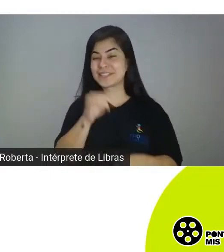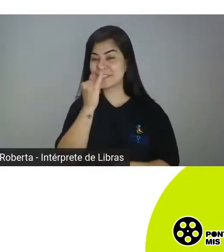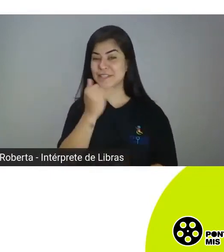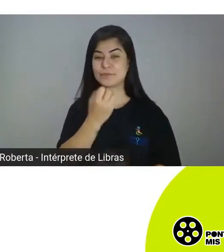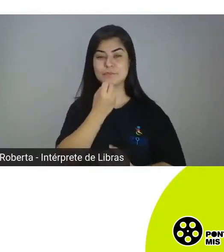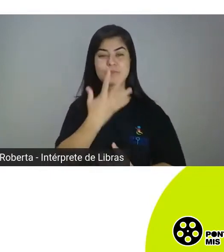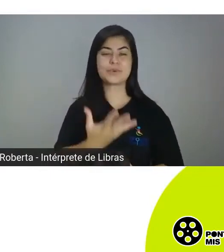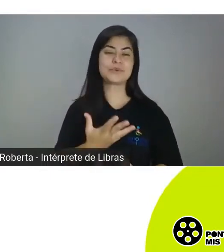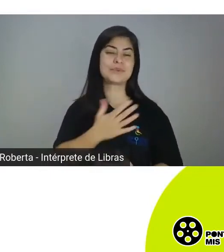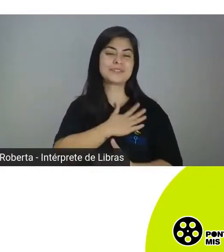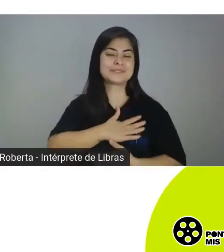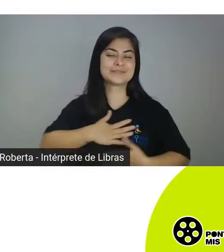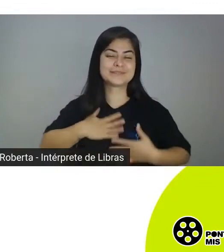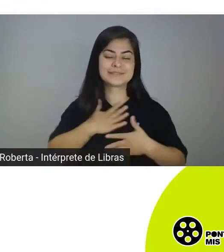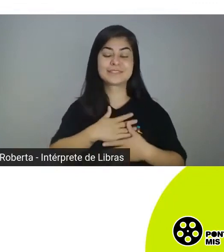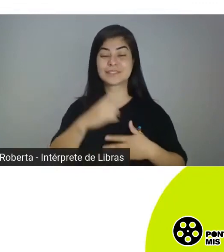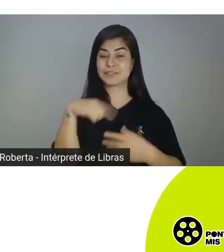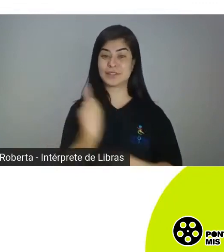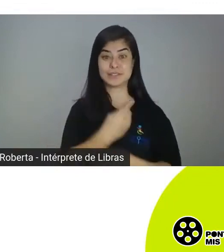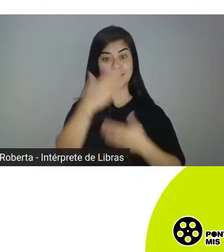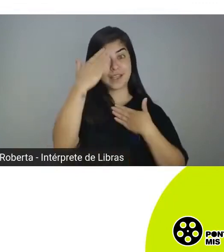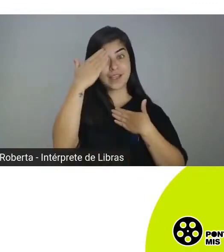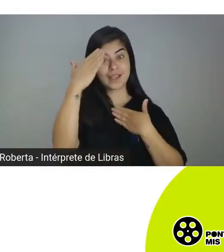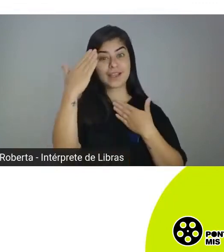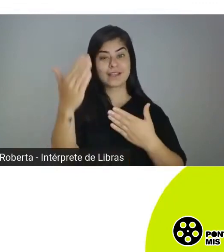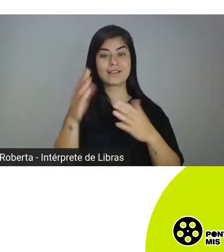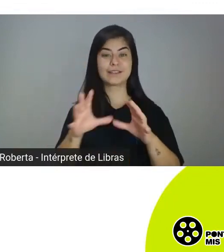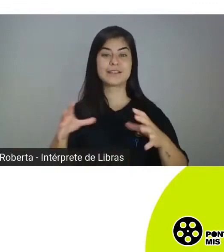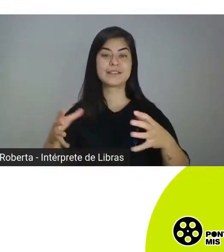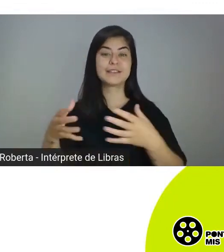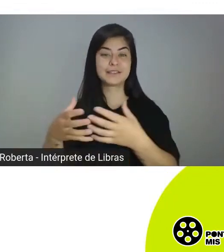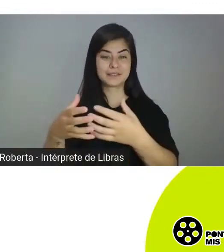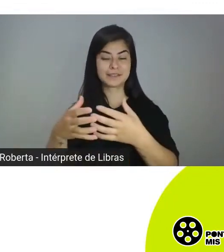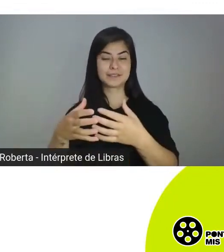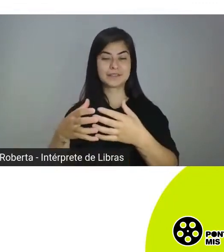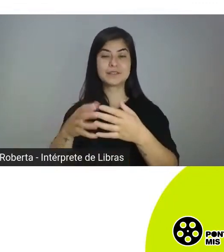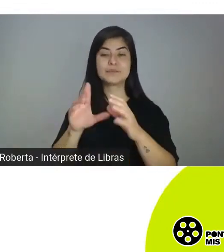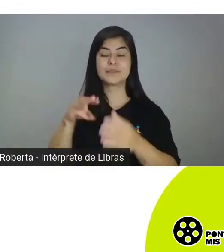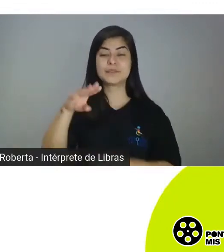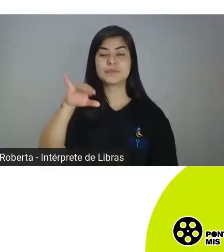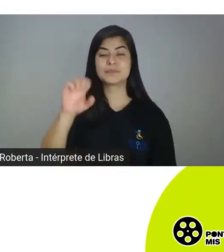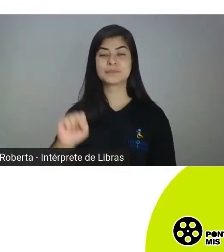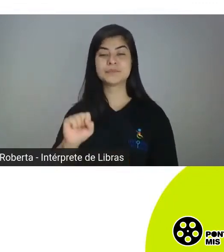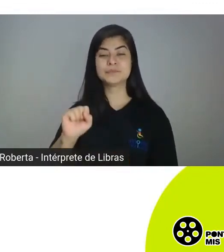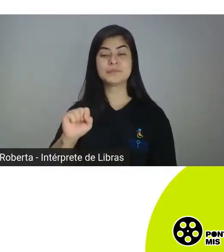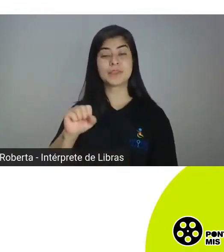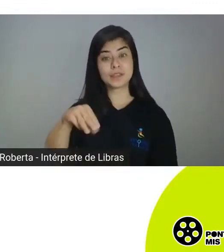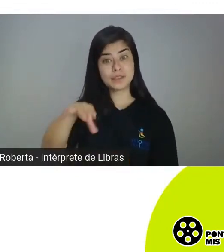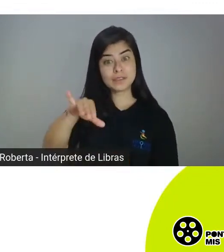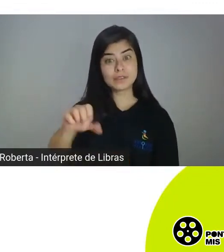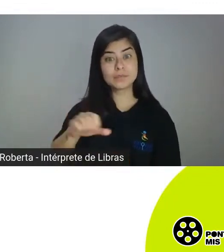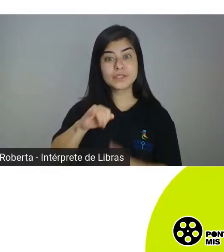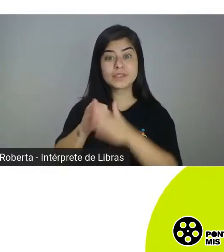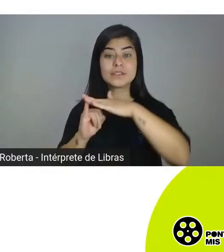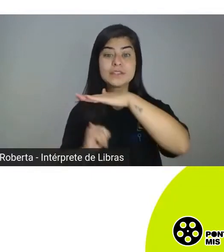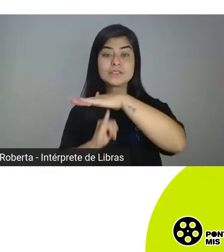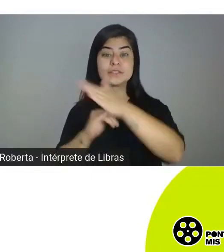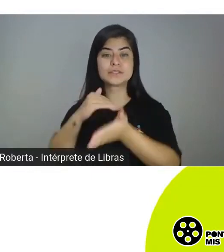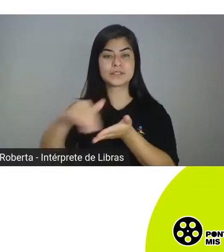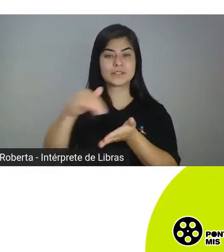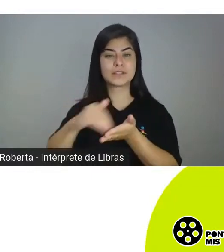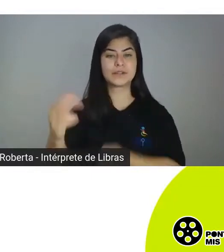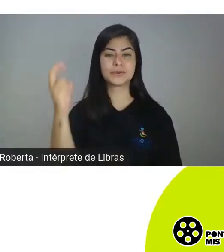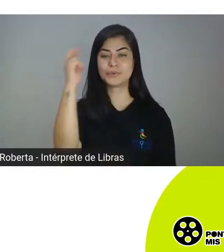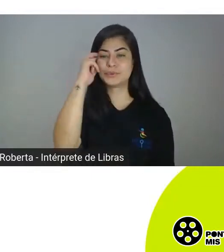gente agradece muito essa equipe toda do MIS, o MIS que é uma instituição da Secretaria de Cultura e